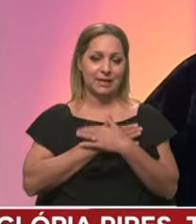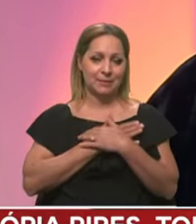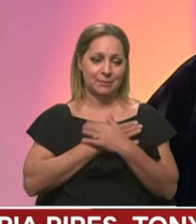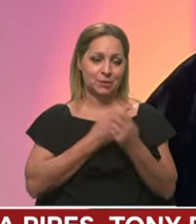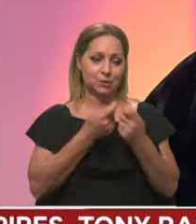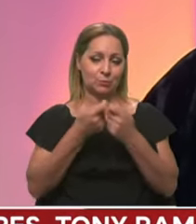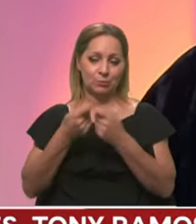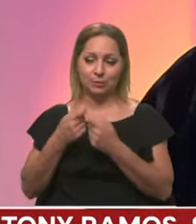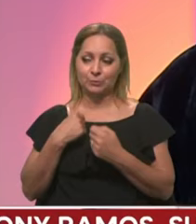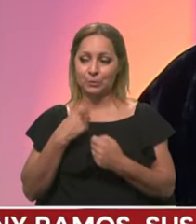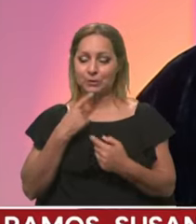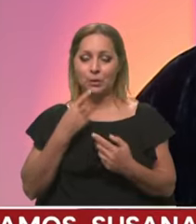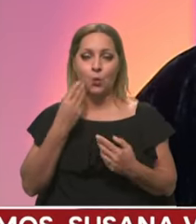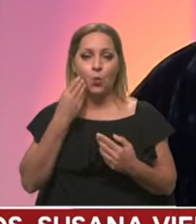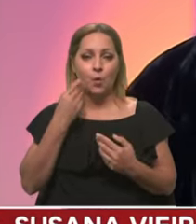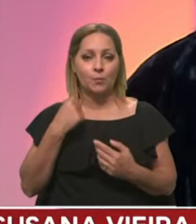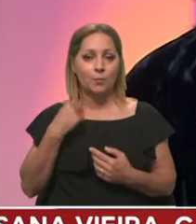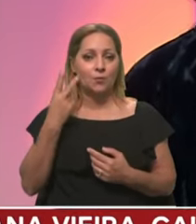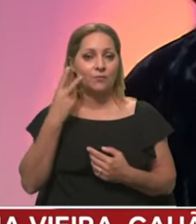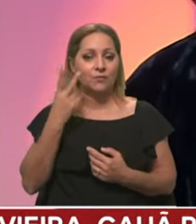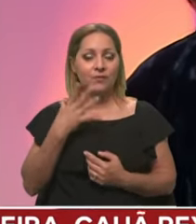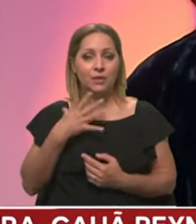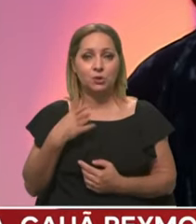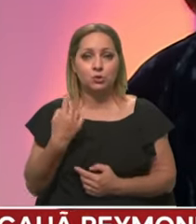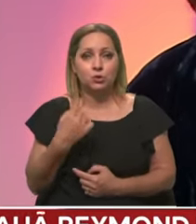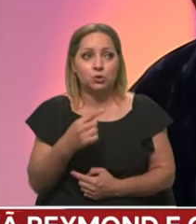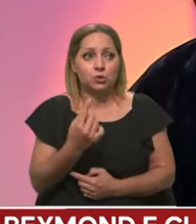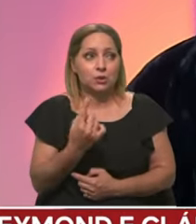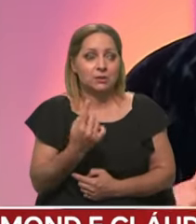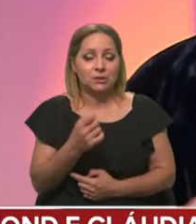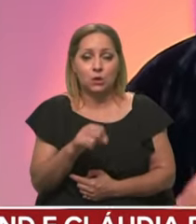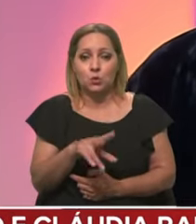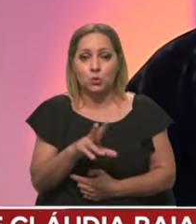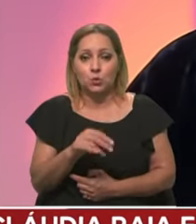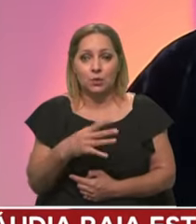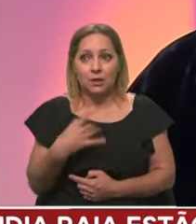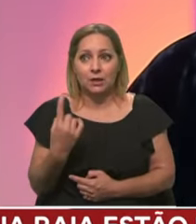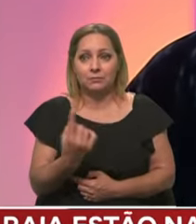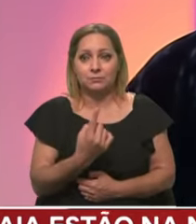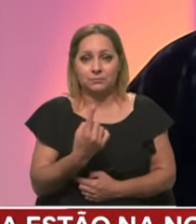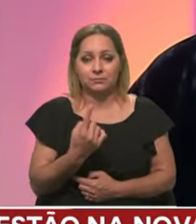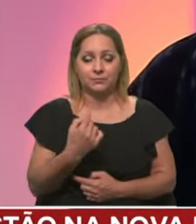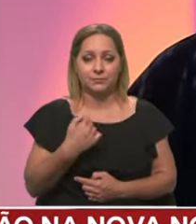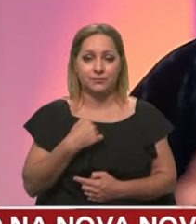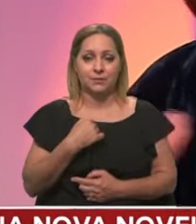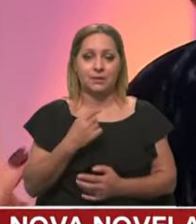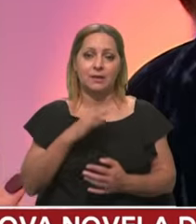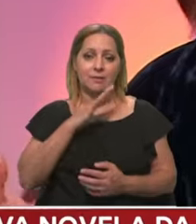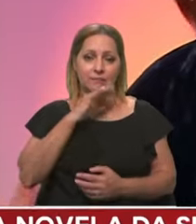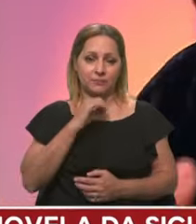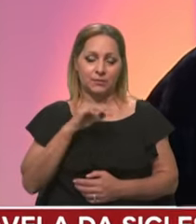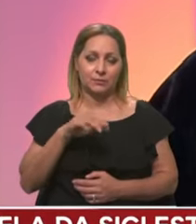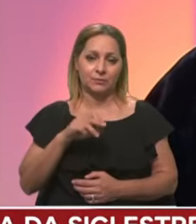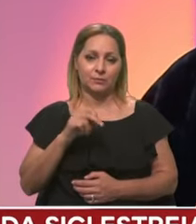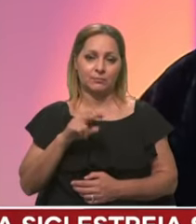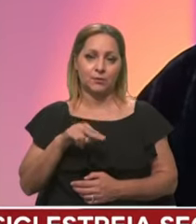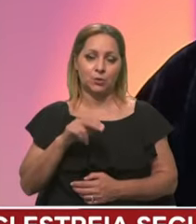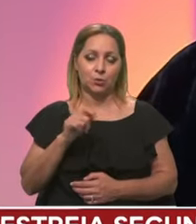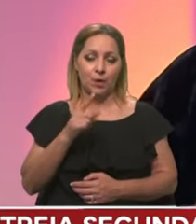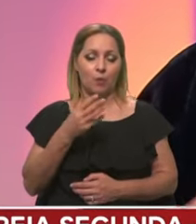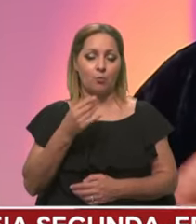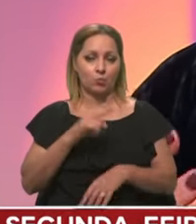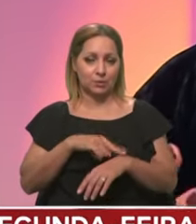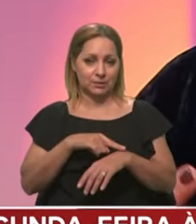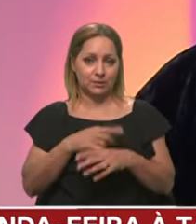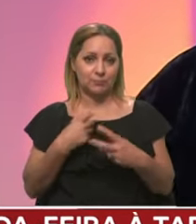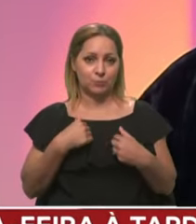próximos que é eu não sei viver sozinha nunca vivi sozinha o que é isto quer dizer sozinha o o meu filho Manel Passa muito tempo comigo